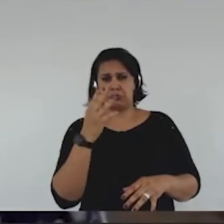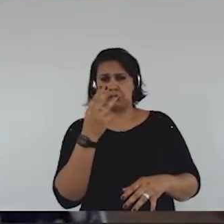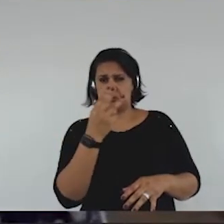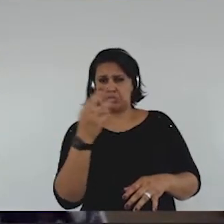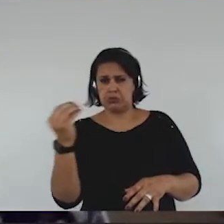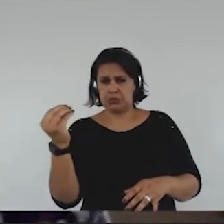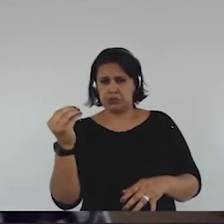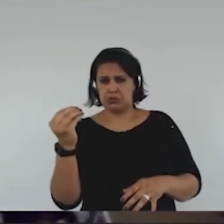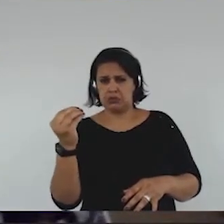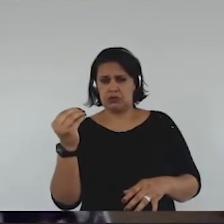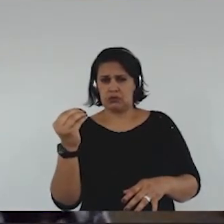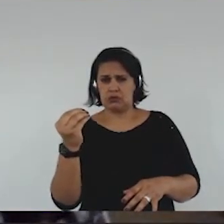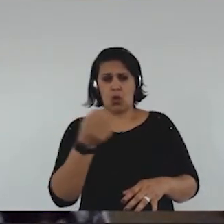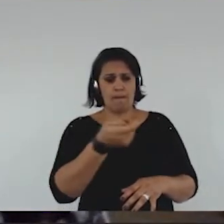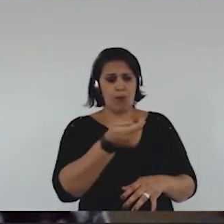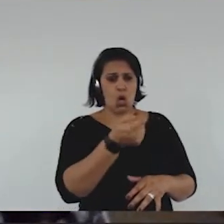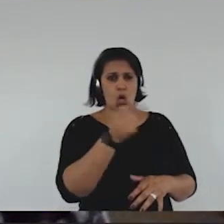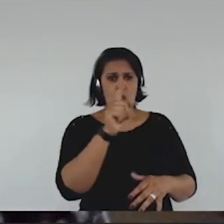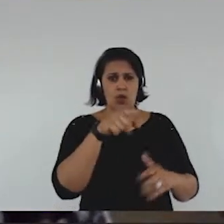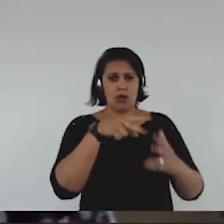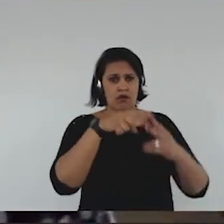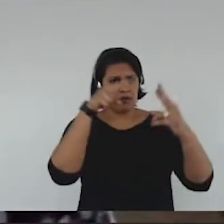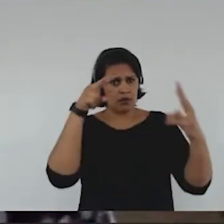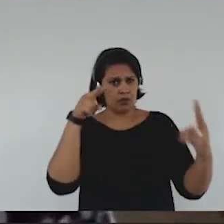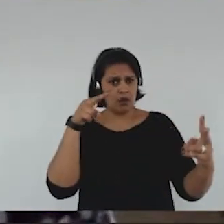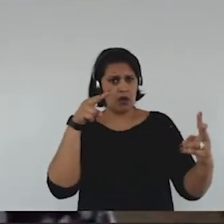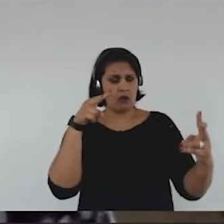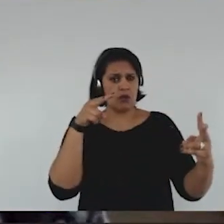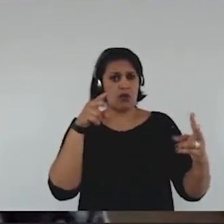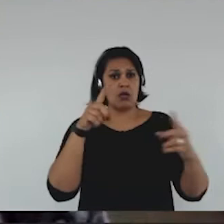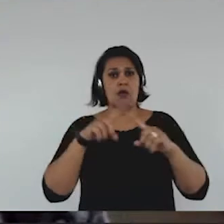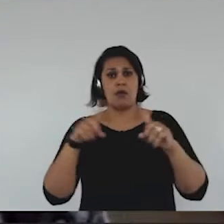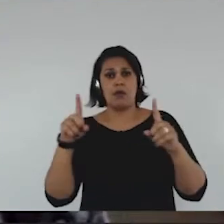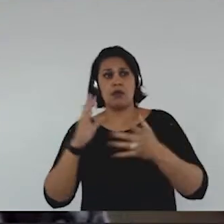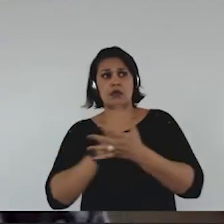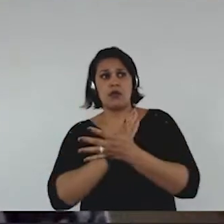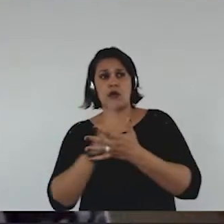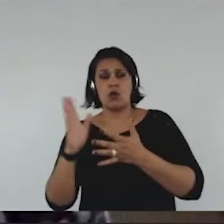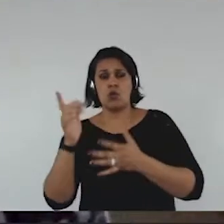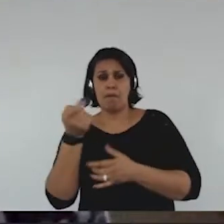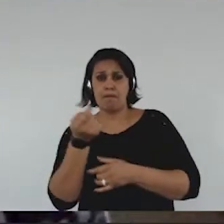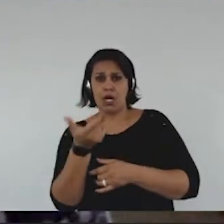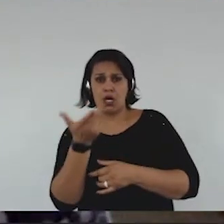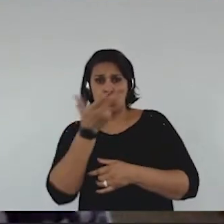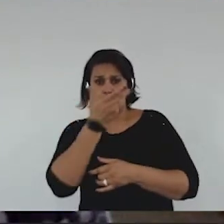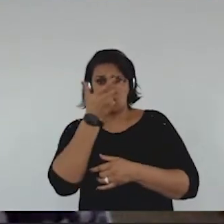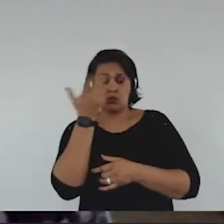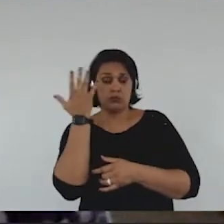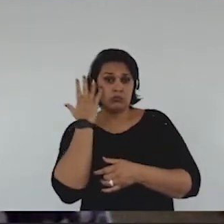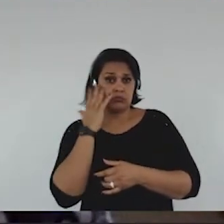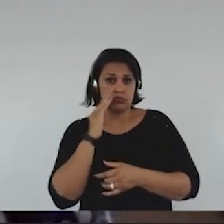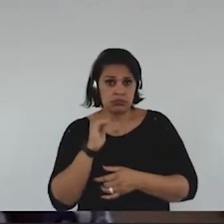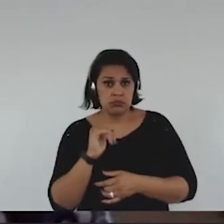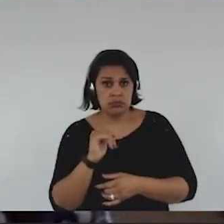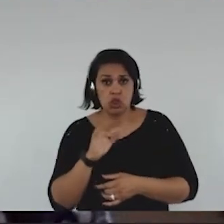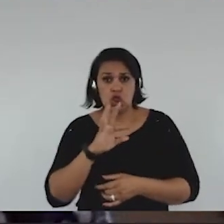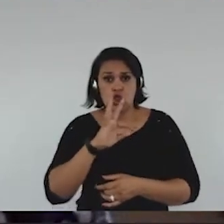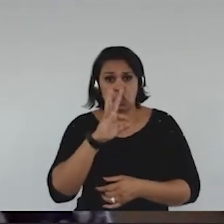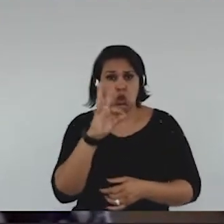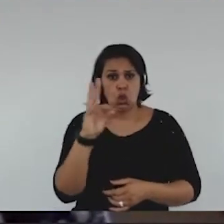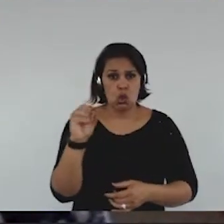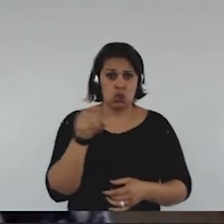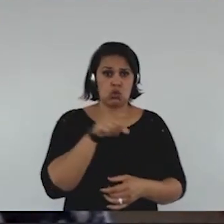casos, poucos deles eram virtuais, mas em alguns poucos dias, todos os case managers